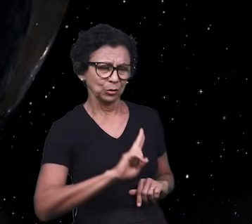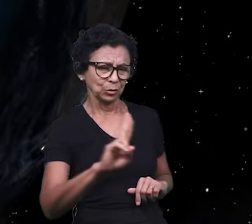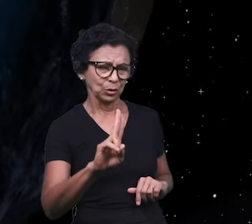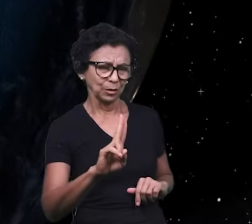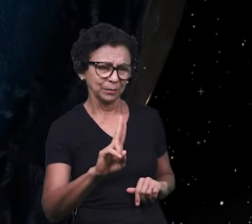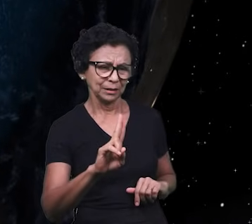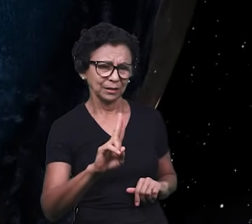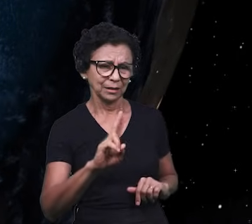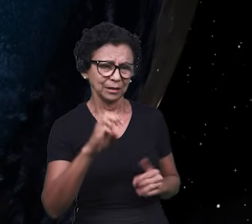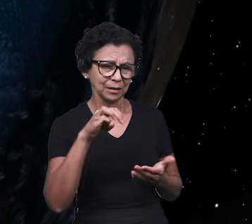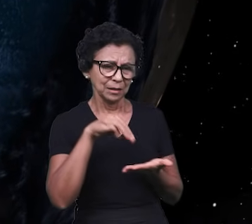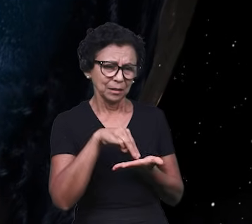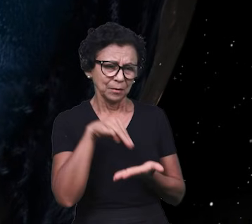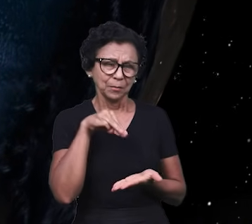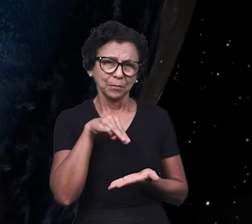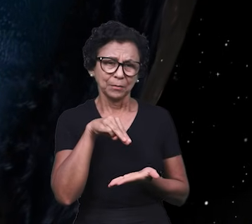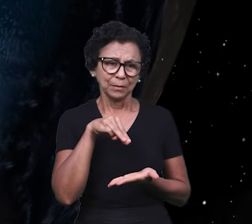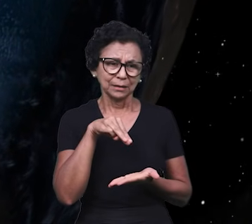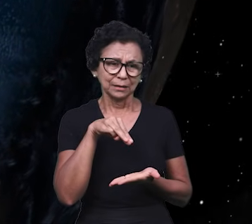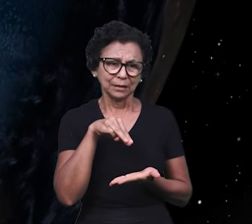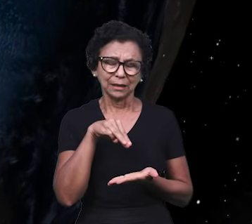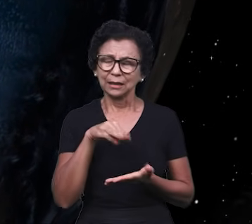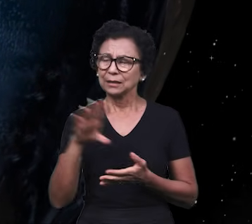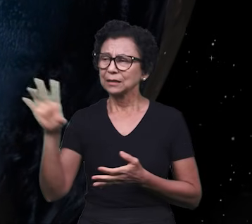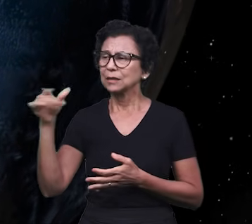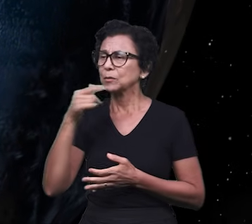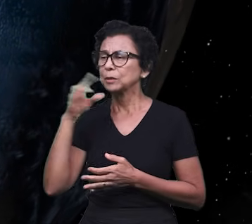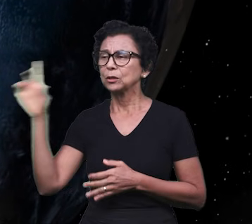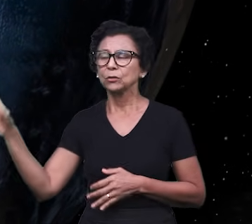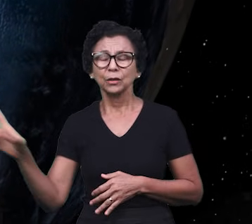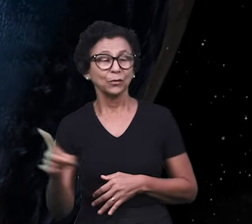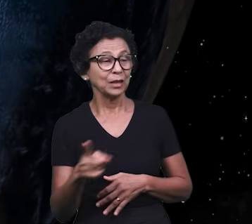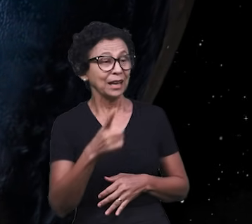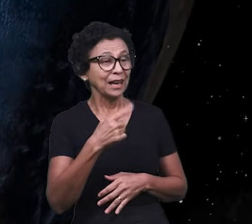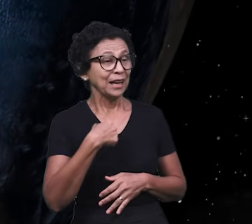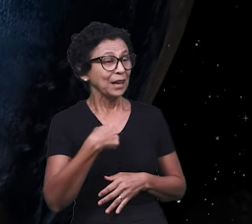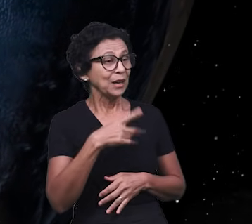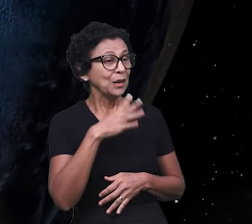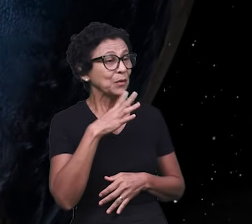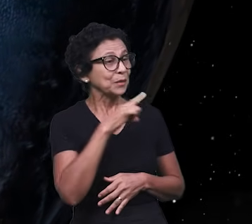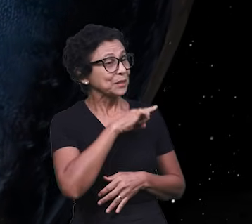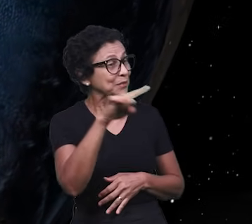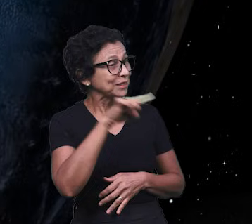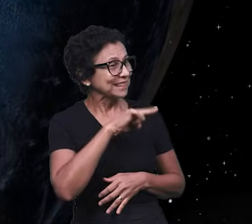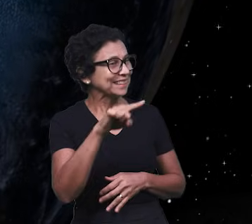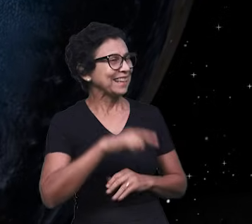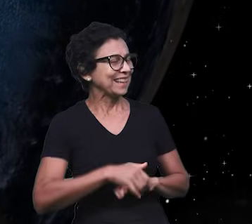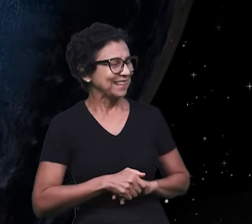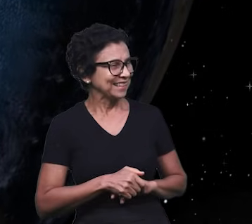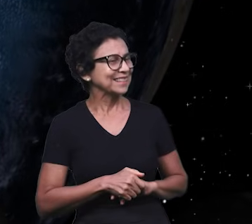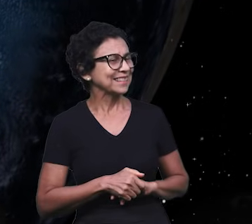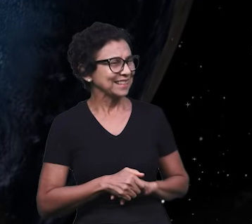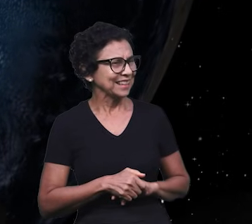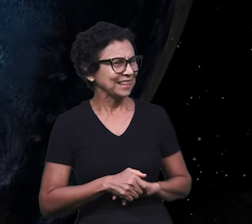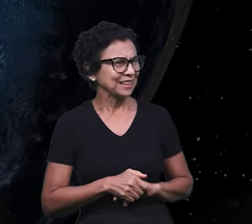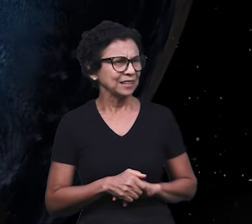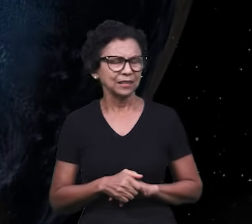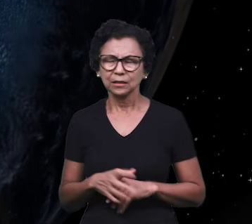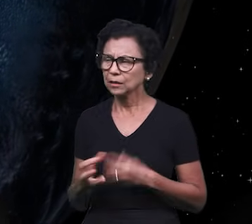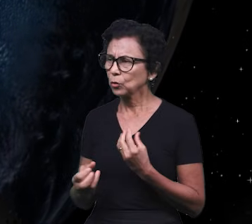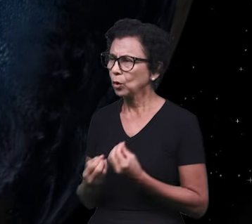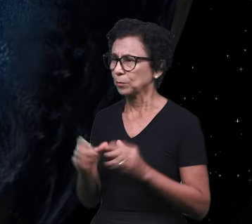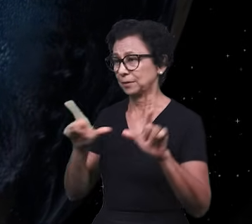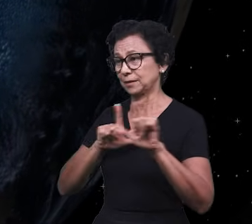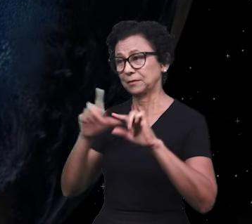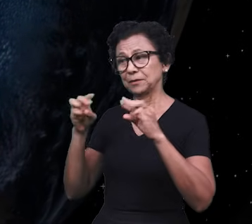você nos conhece? Da TV Manaim. Nós assistimos, e lá nesse lugar eles só têm energia